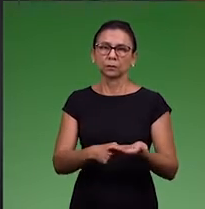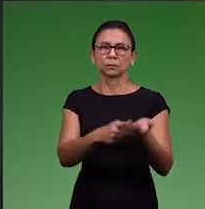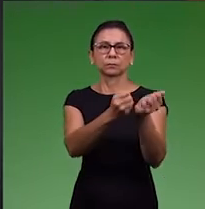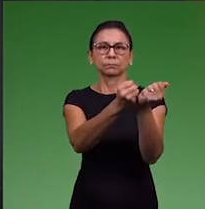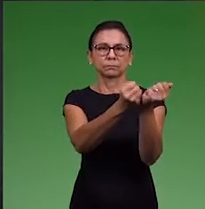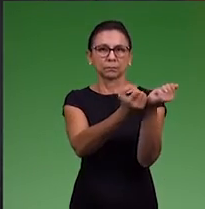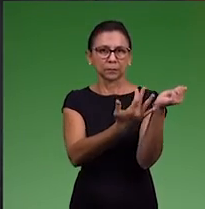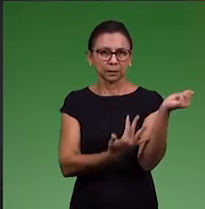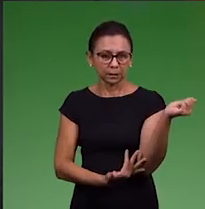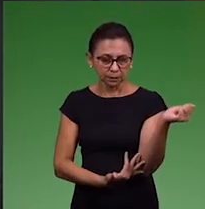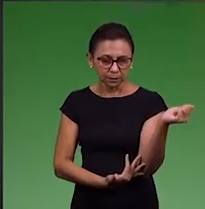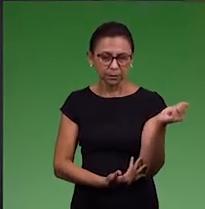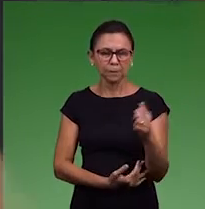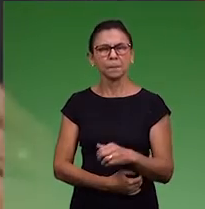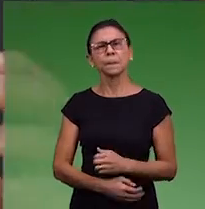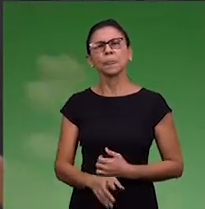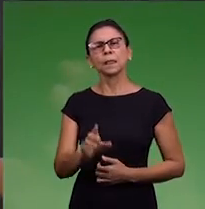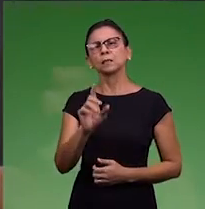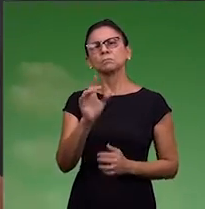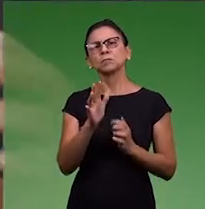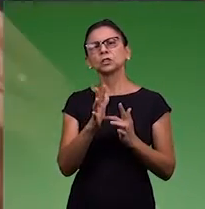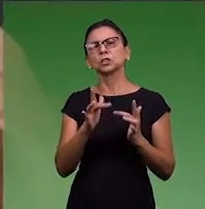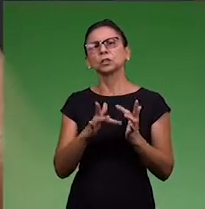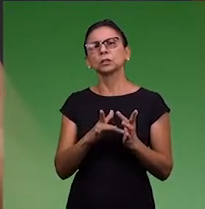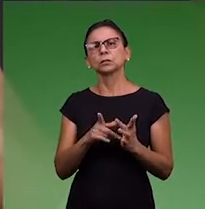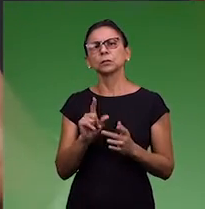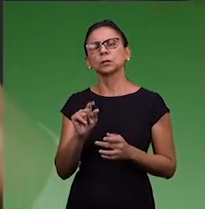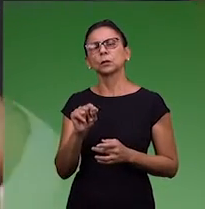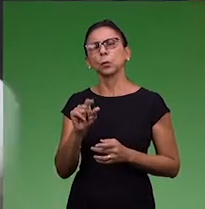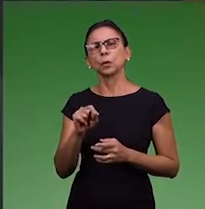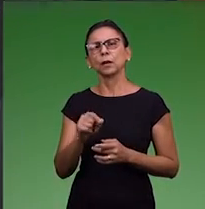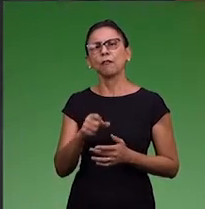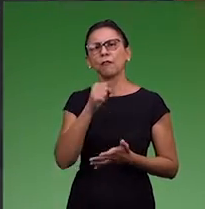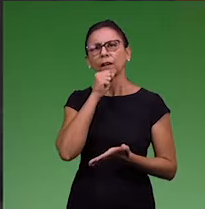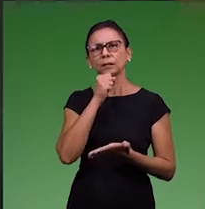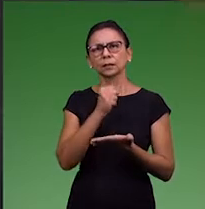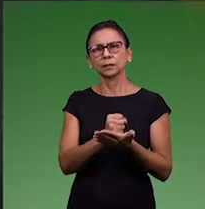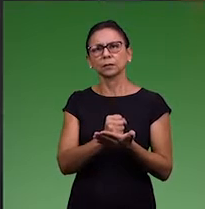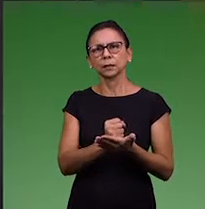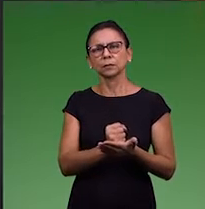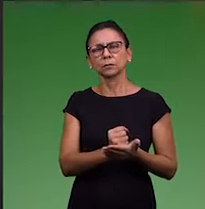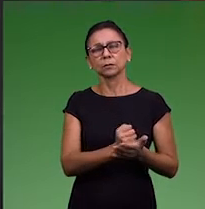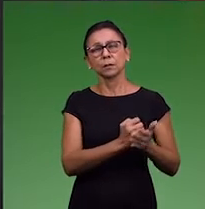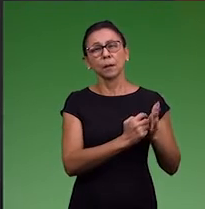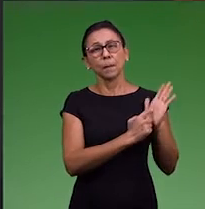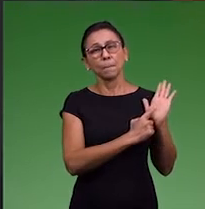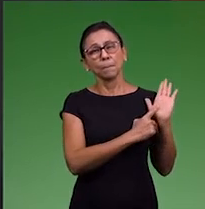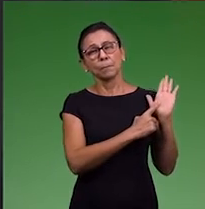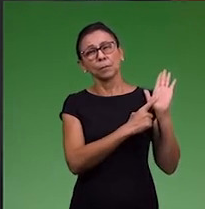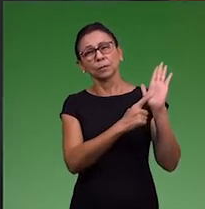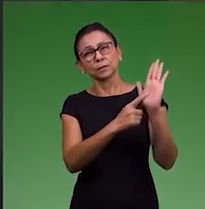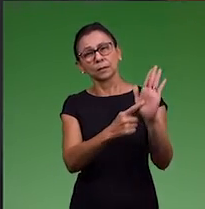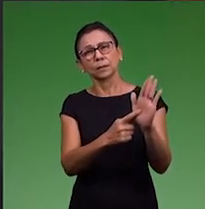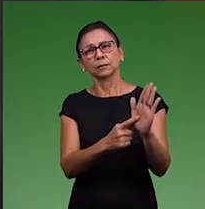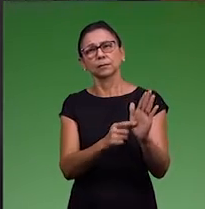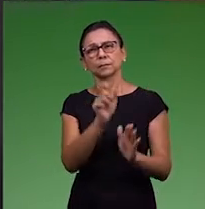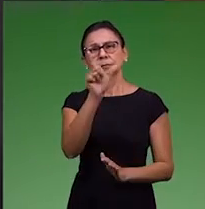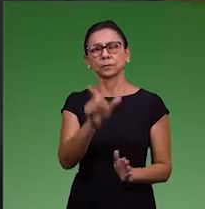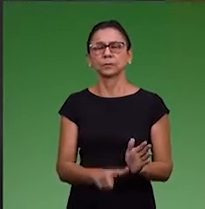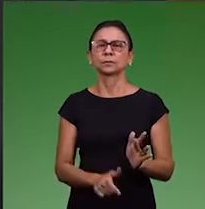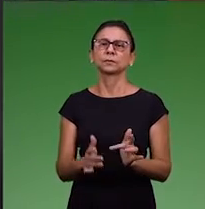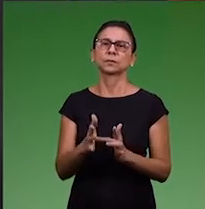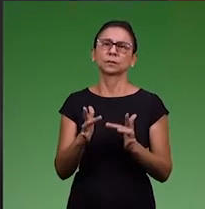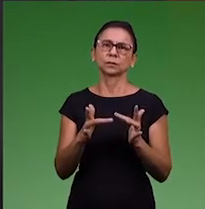Jesus, nós estamos falando daquilo que tudo que o Velho Testamento apontava para Jesus. E